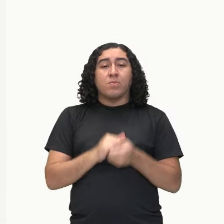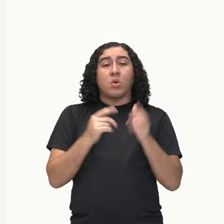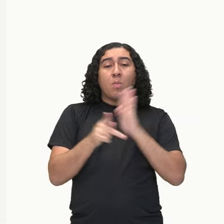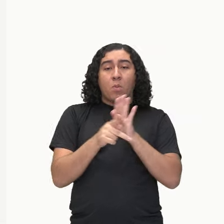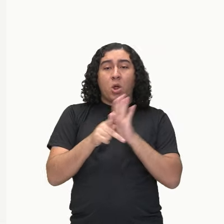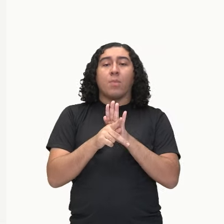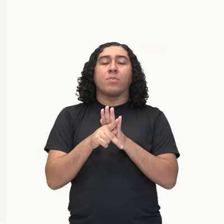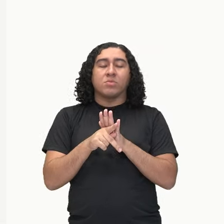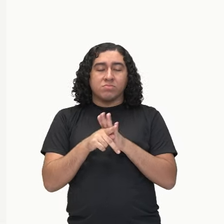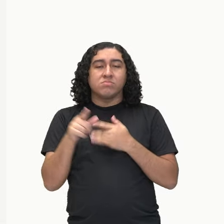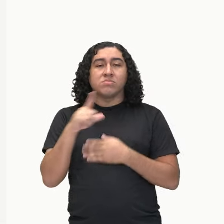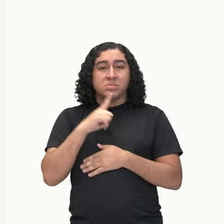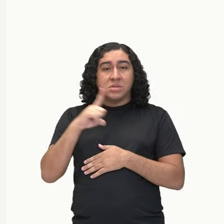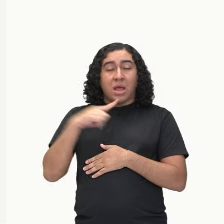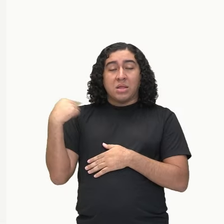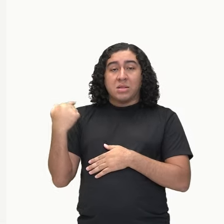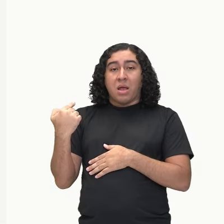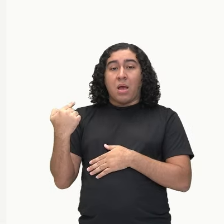que pareça, daqui,